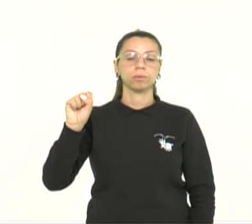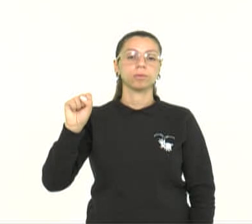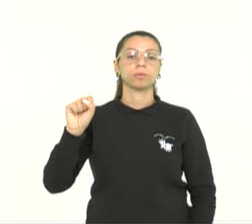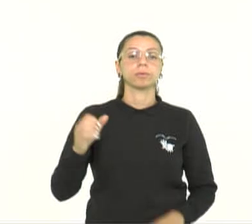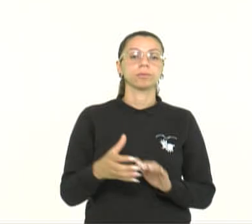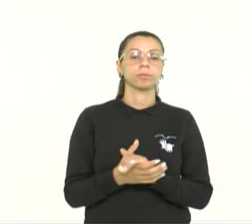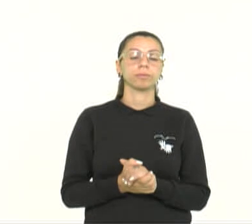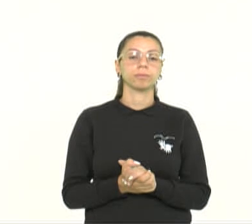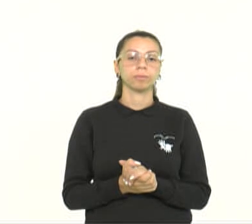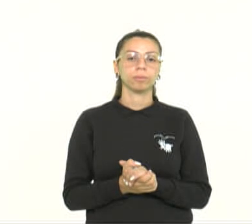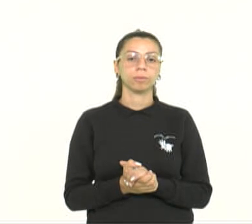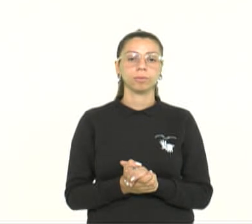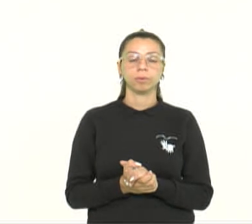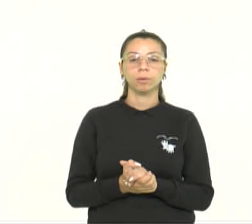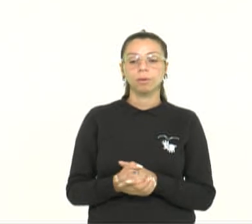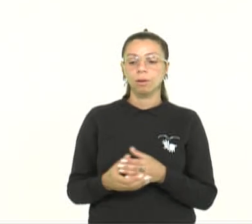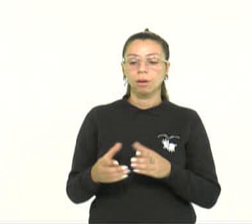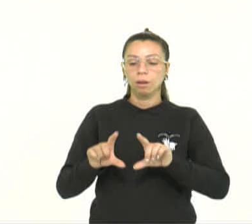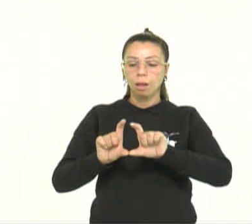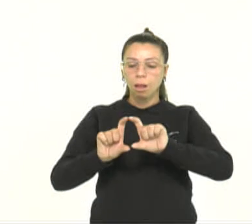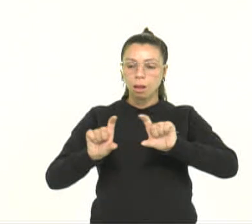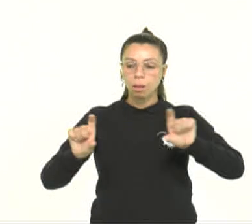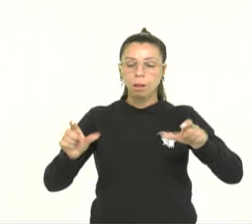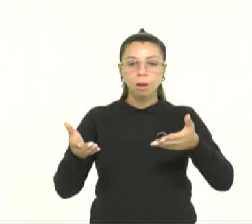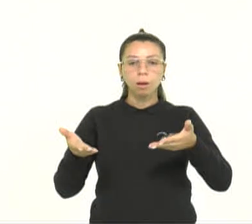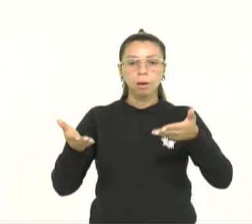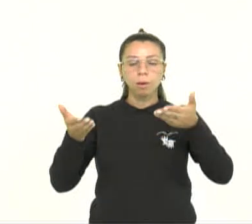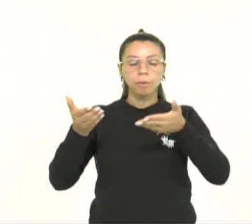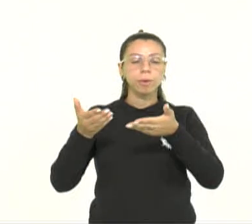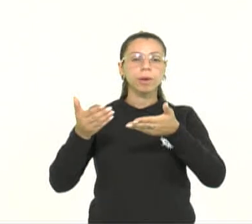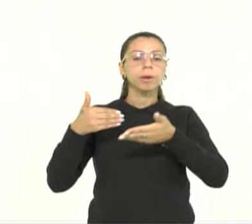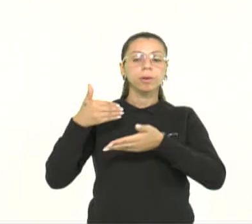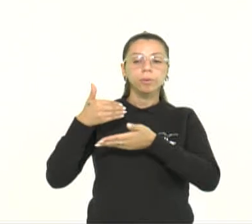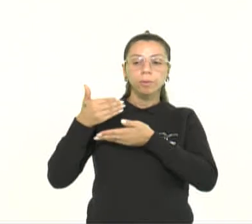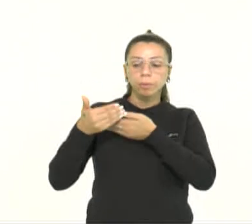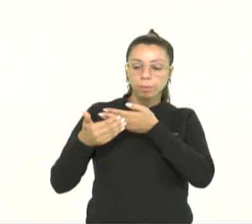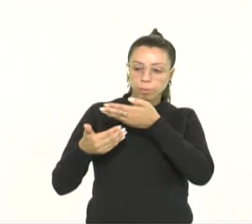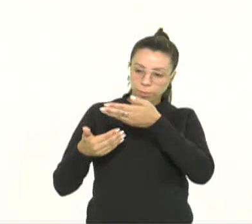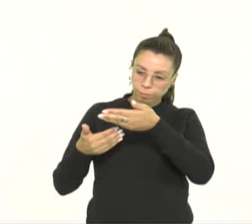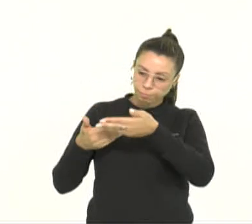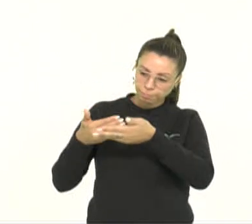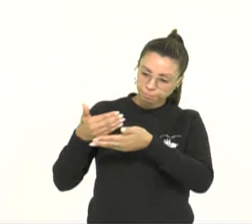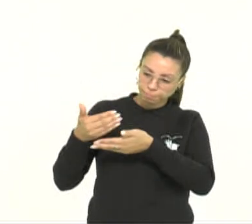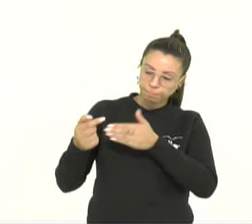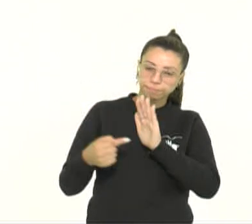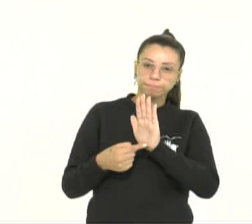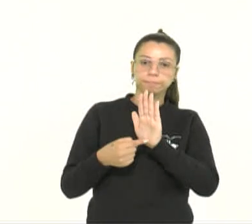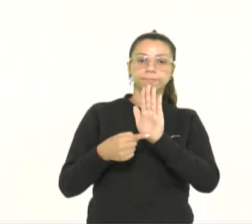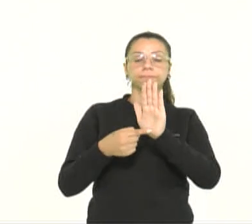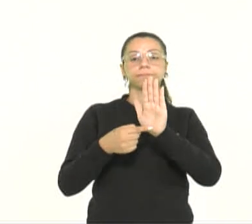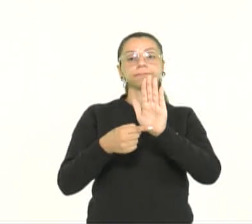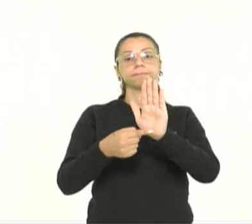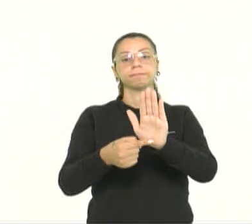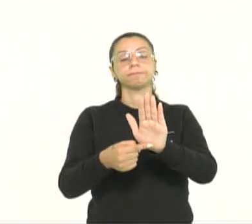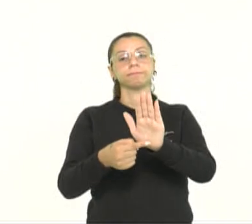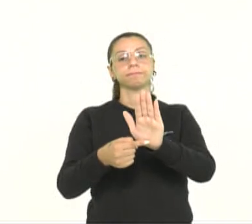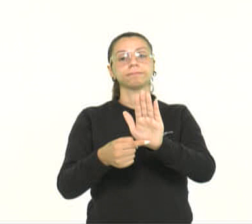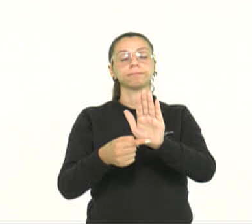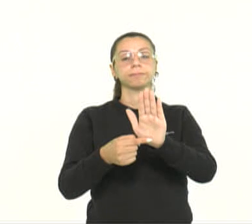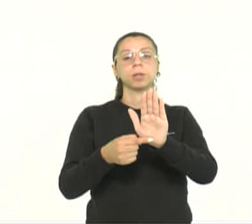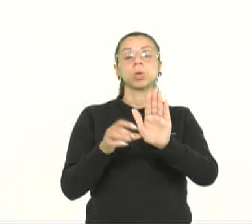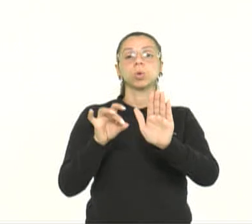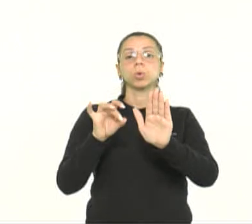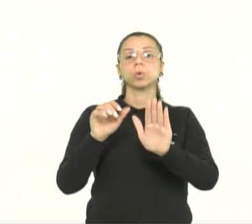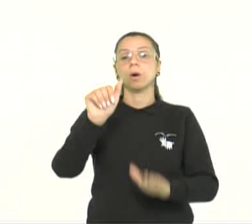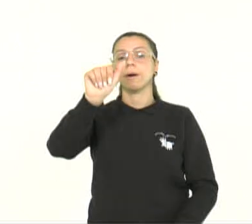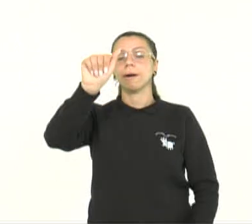são solos rasos em estágio inicial de evolução, apresentando mais comumente apenas o horizonte A